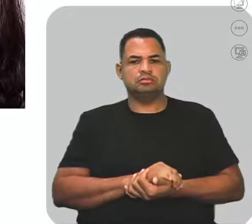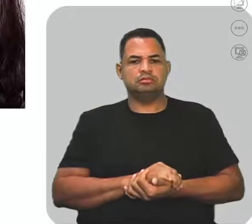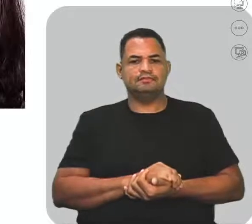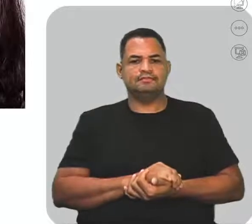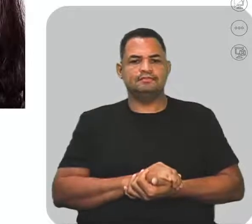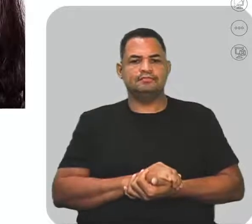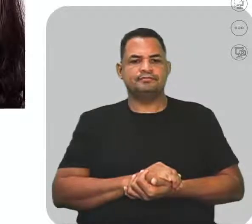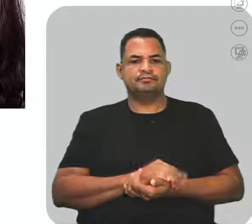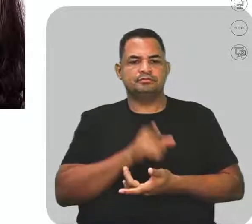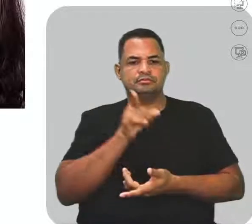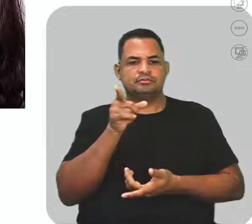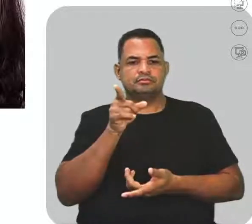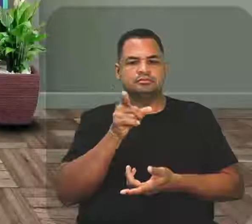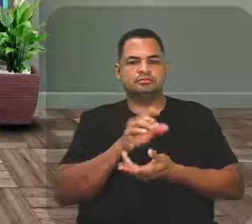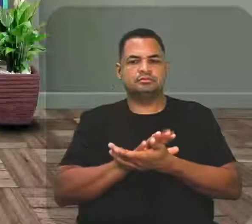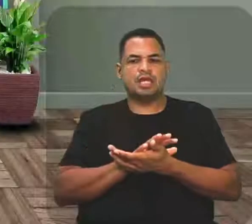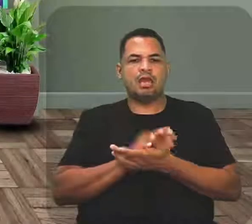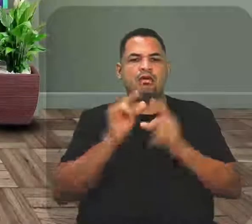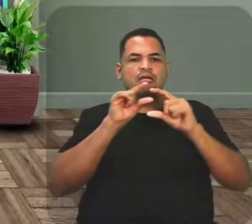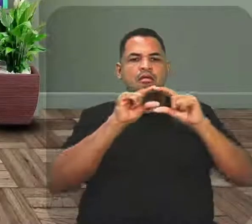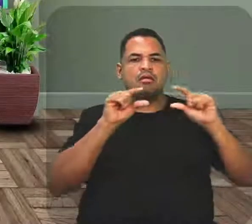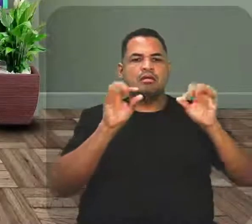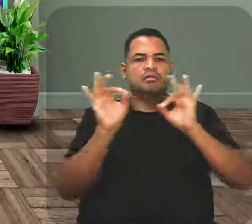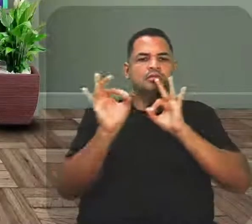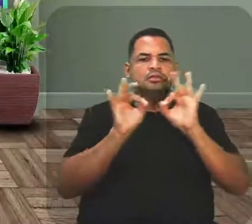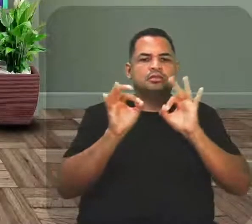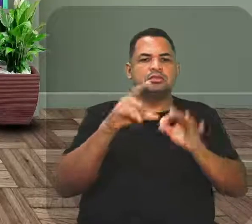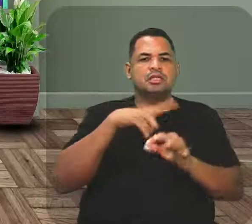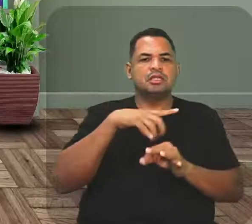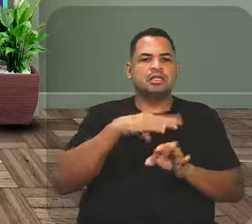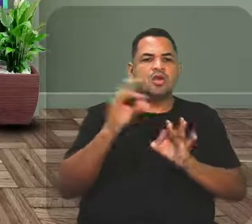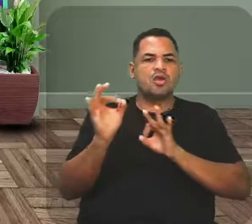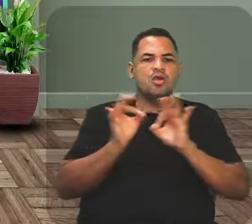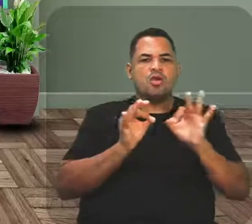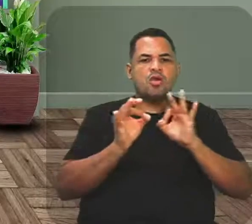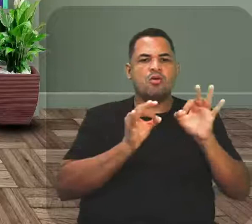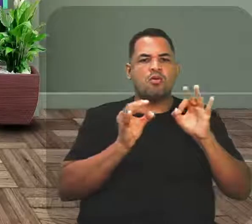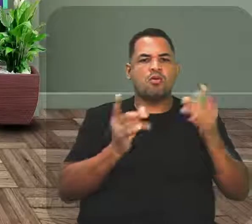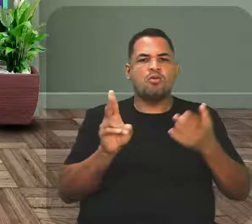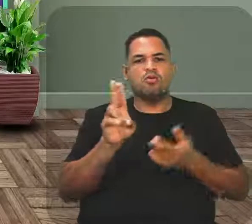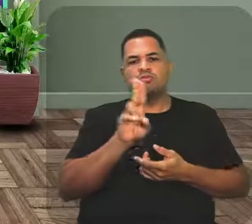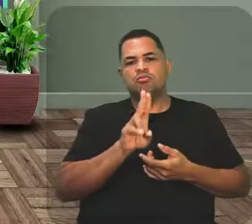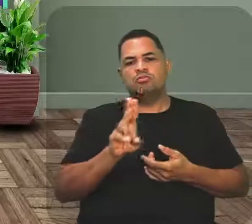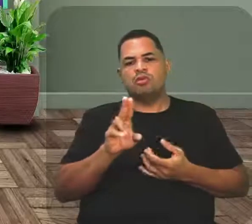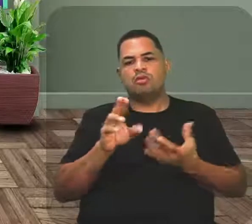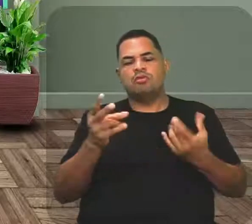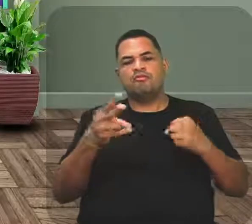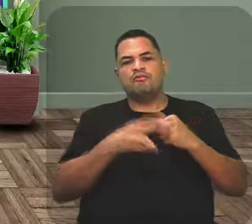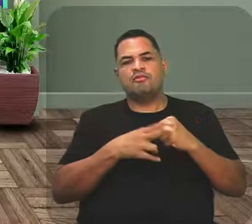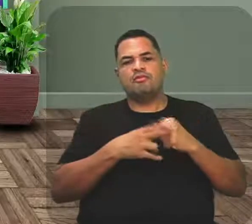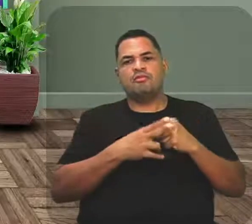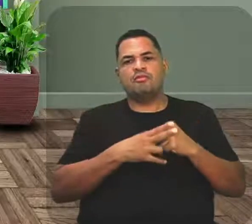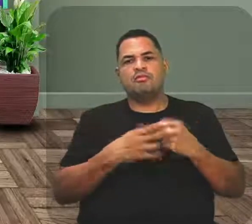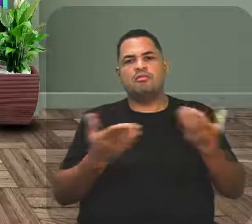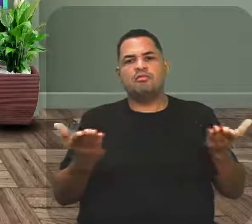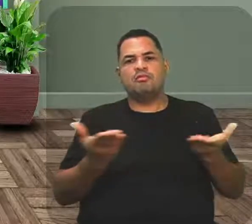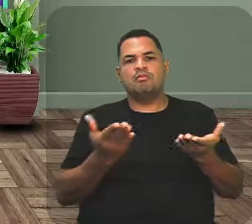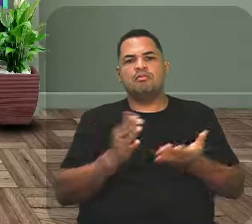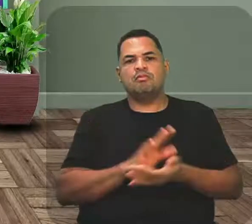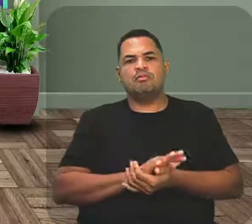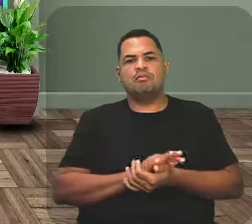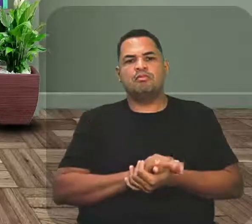exemplo, que as orações, elas precisam ter a sua construção a partir de verbo, ok? Vamos aí agora ao